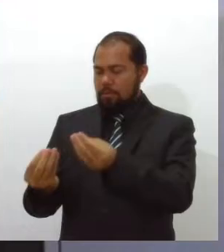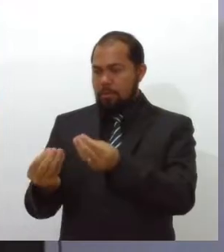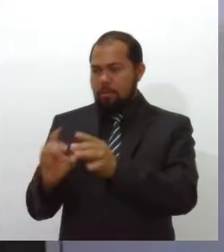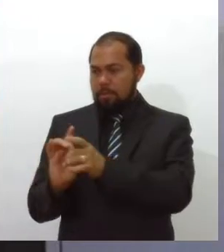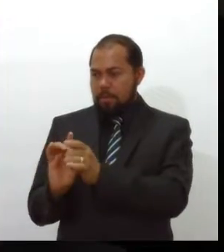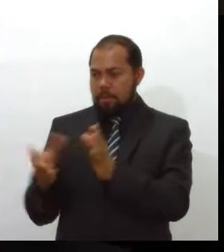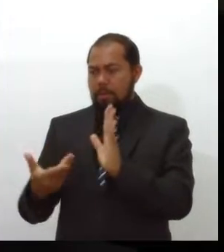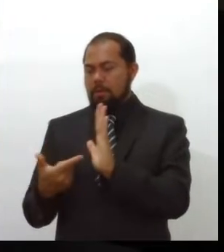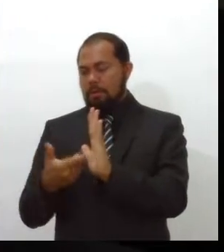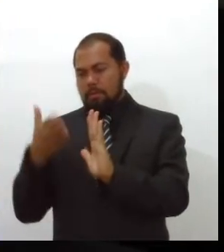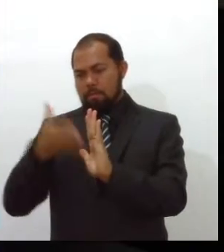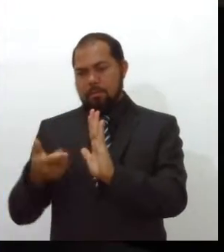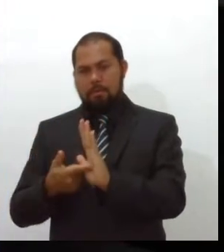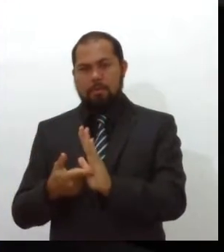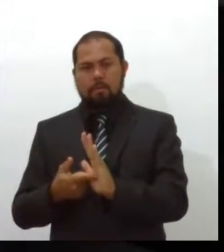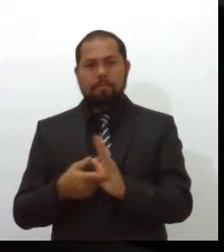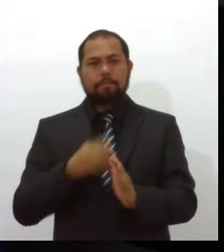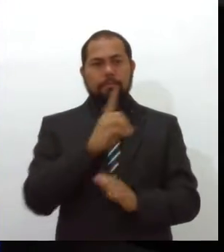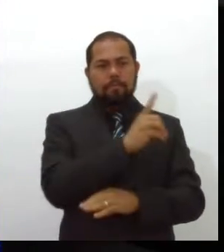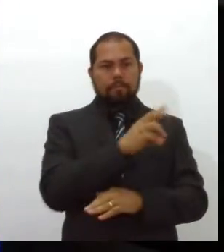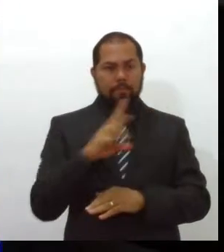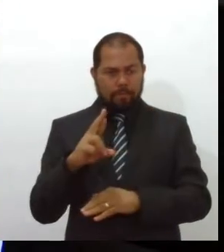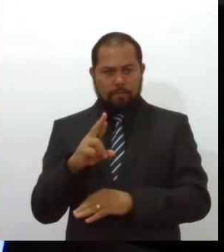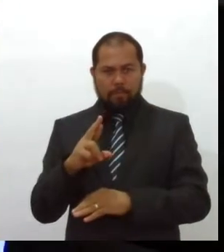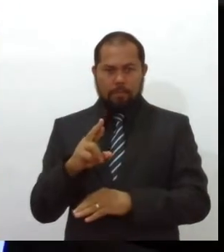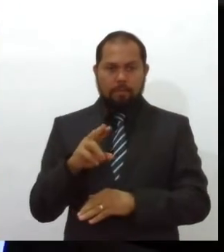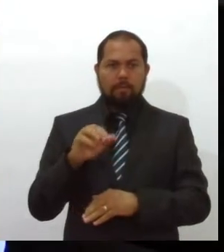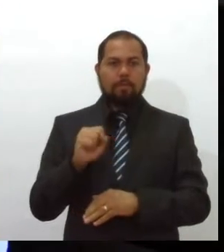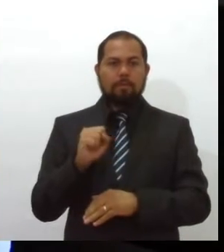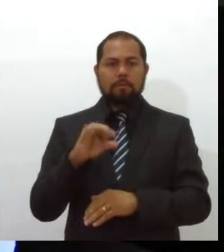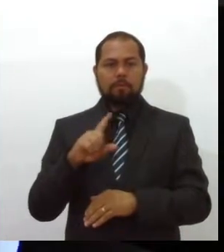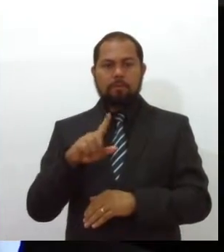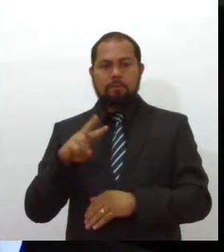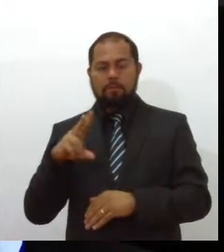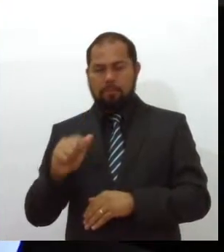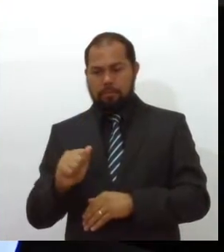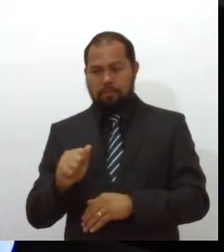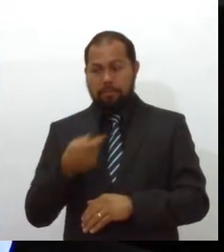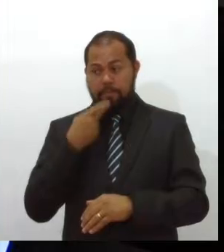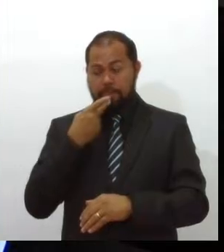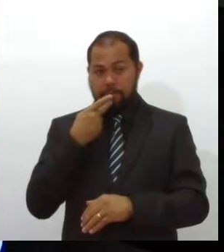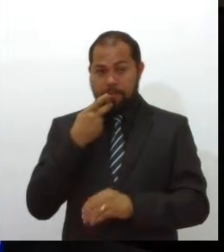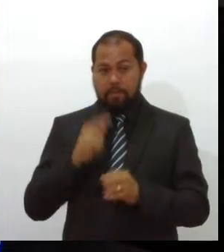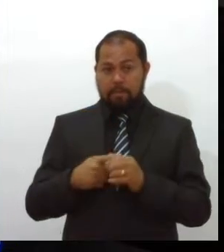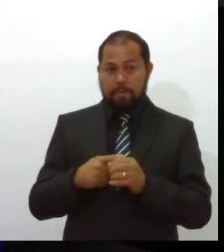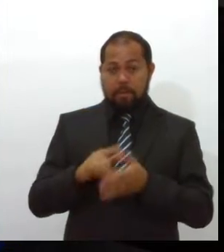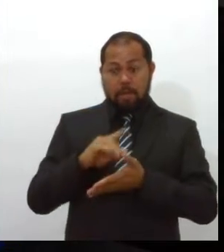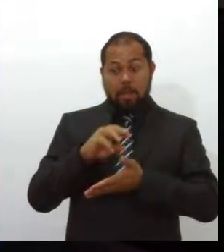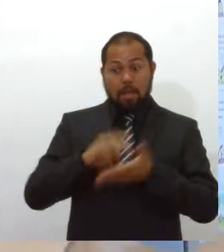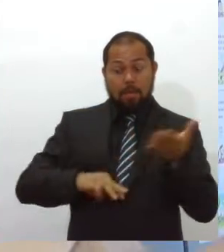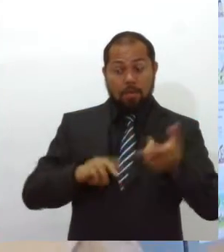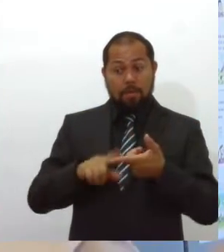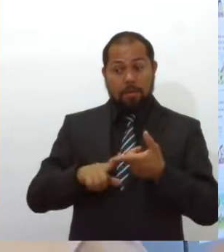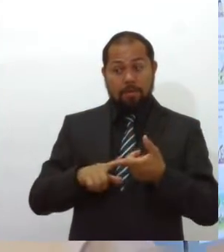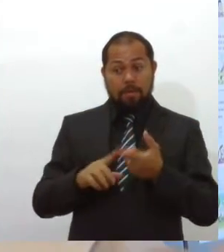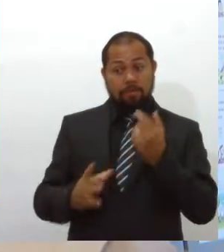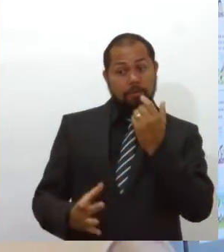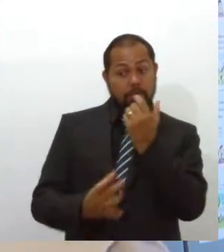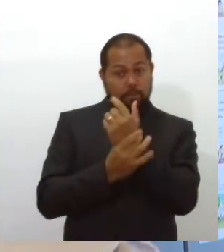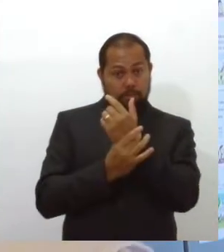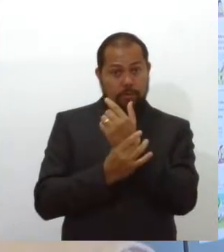Silvia Torres, justifica que a medida visa tornar o processo ainda mais seguro e transparente. Uma